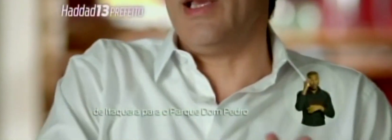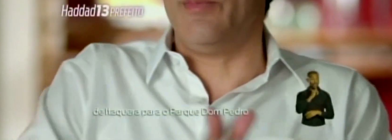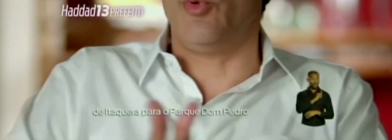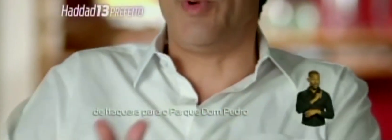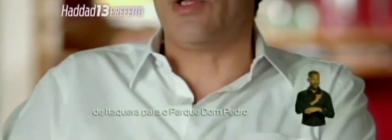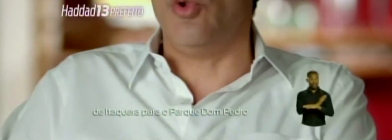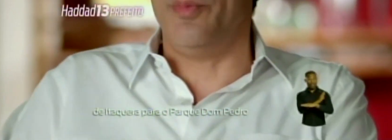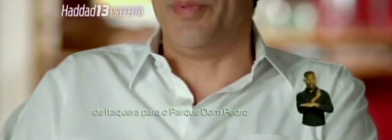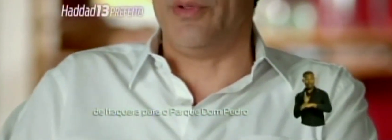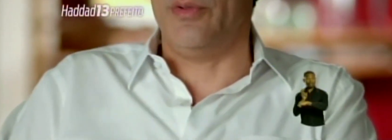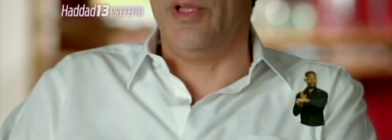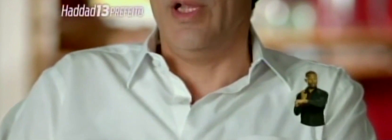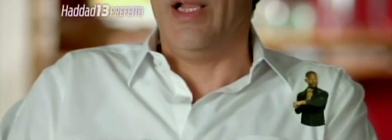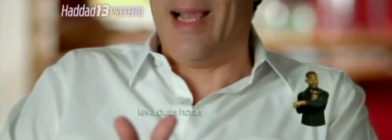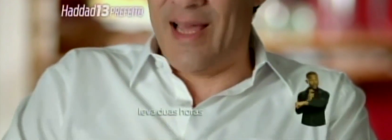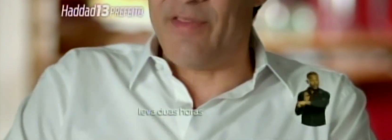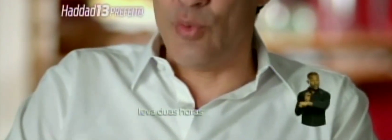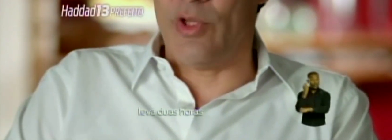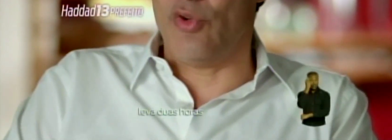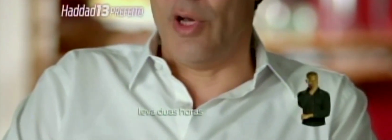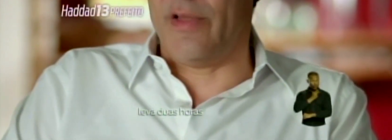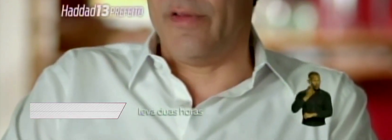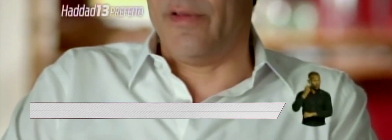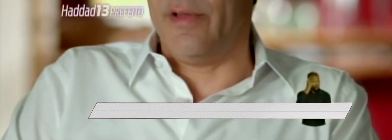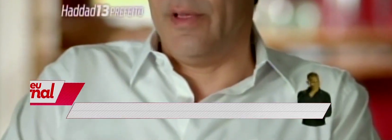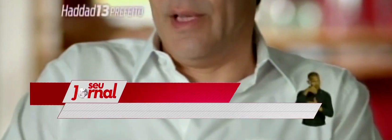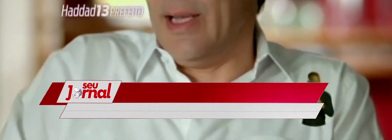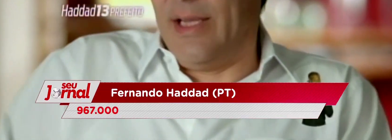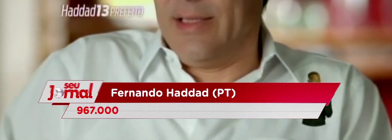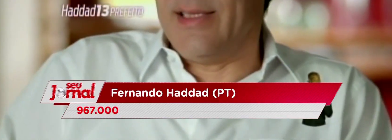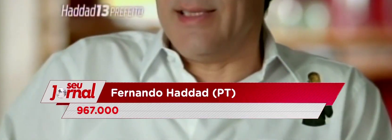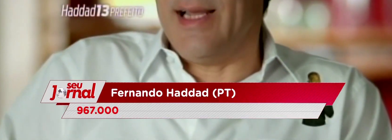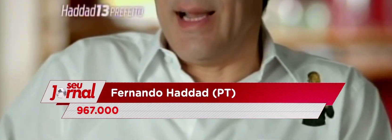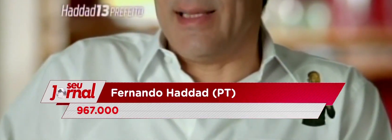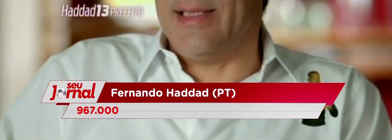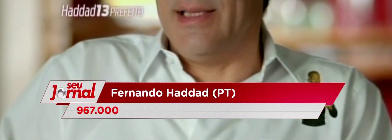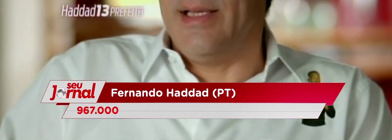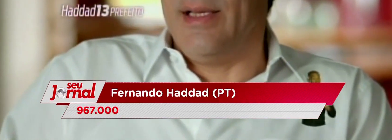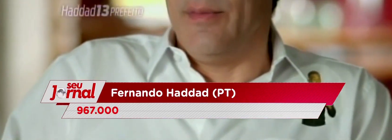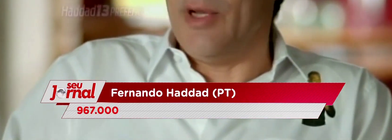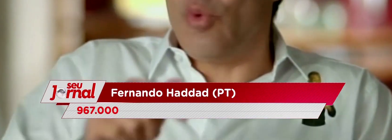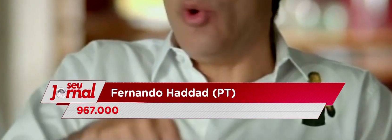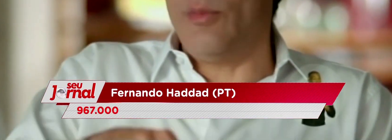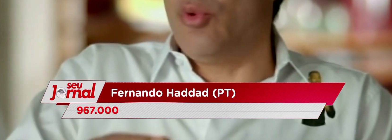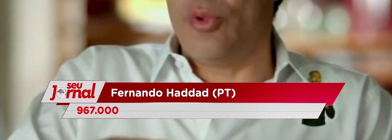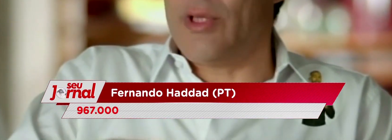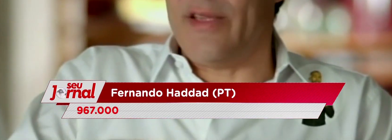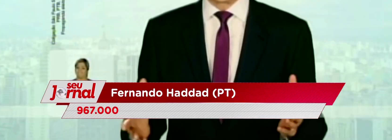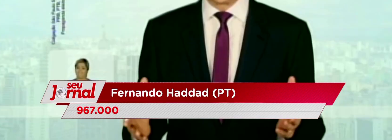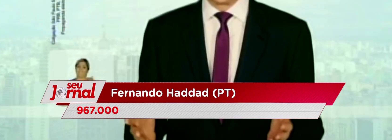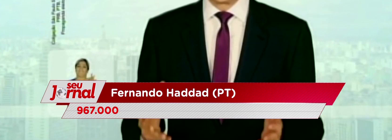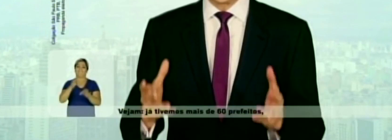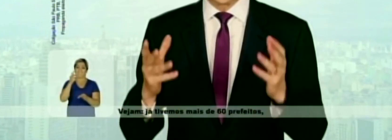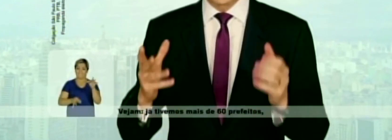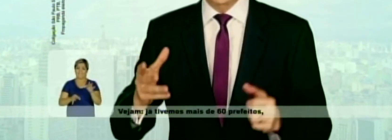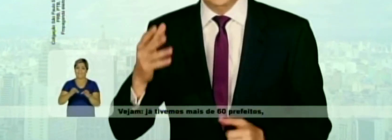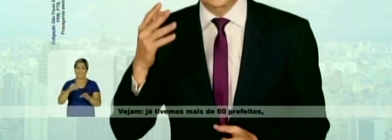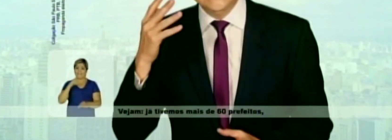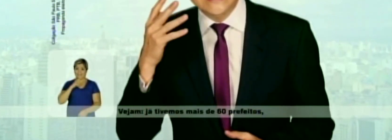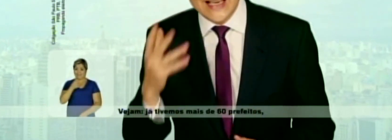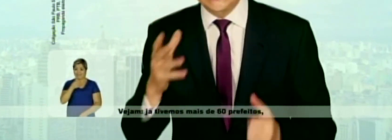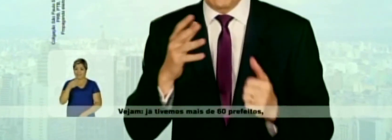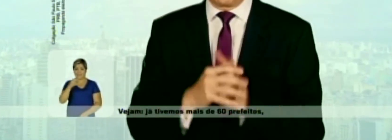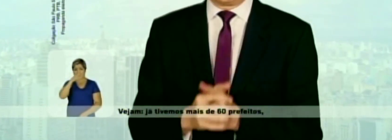turno contra o prefeito Fernando Haddad, que ficou em segundo lugar com 967 mil votos. Celso